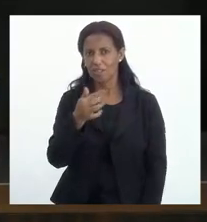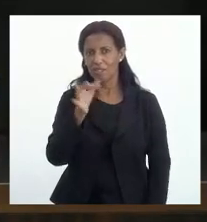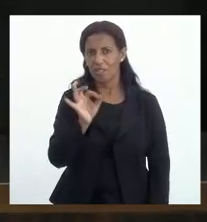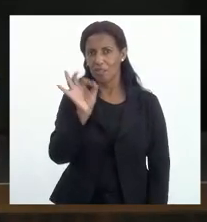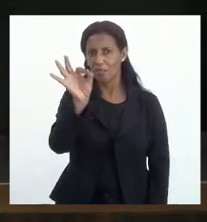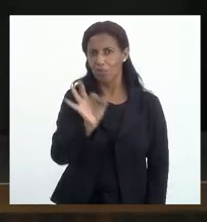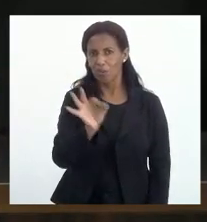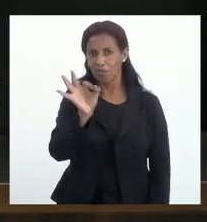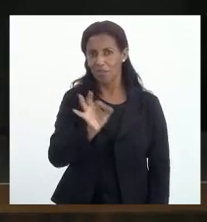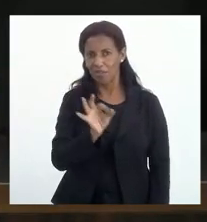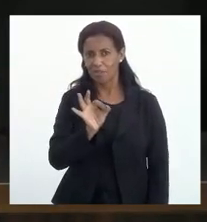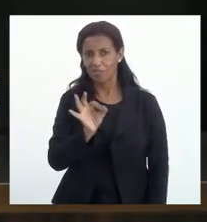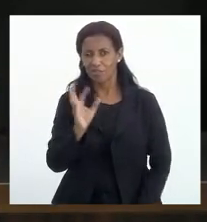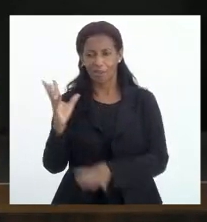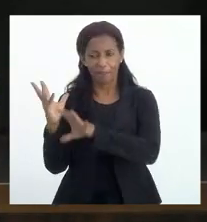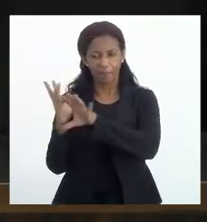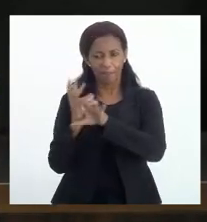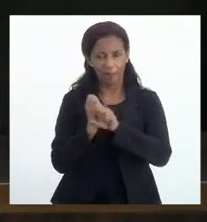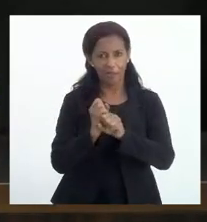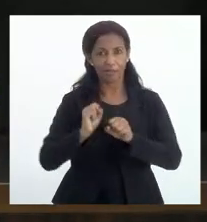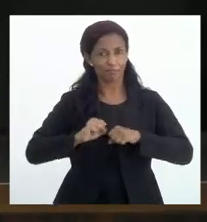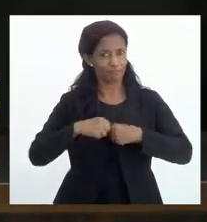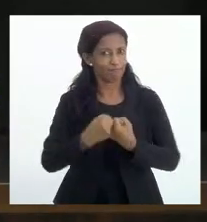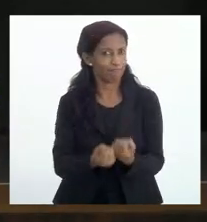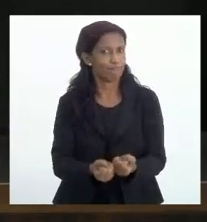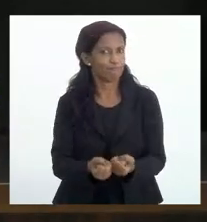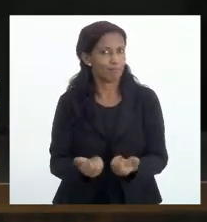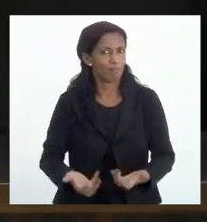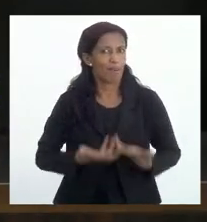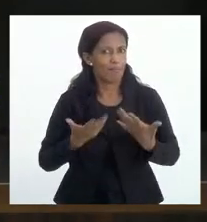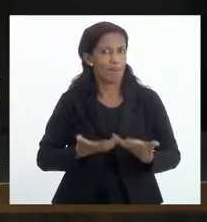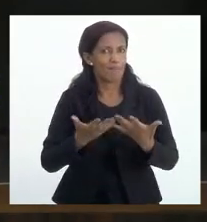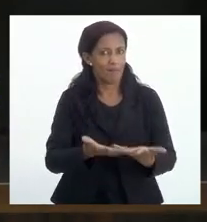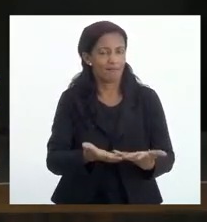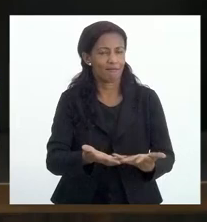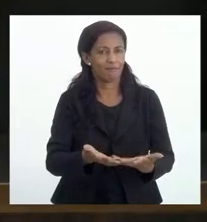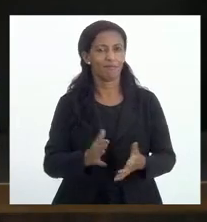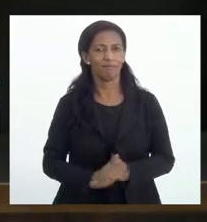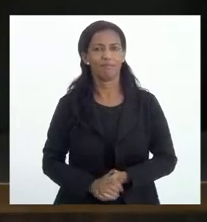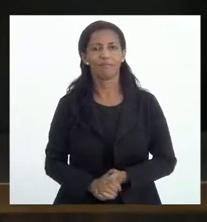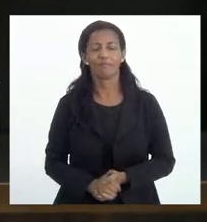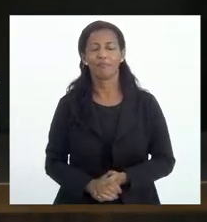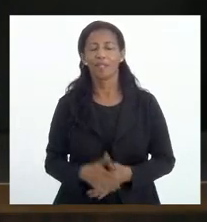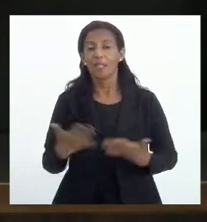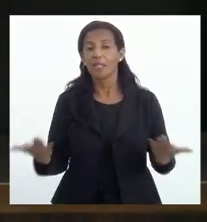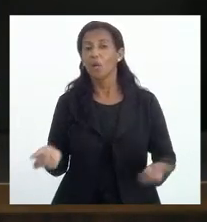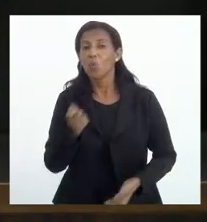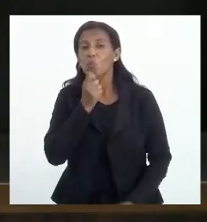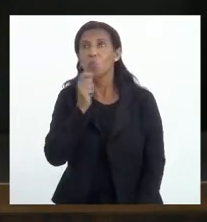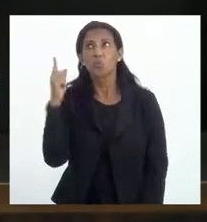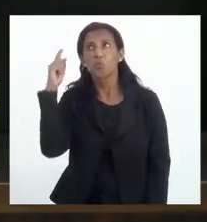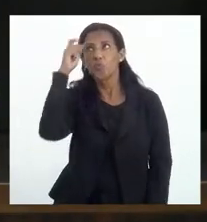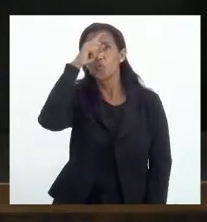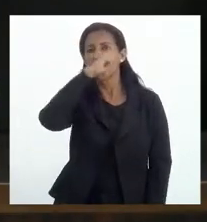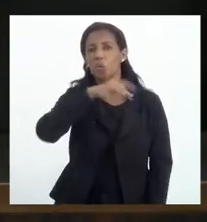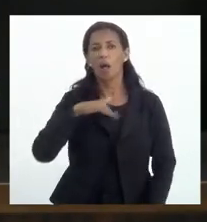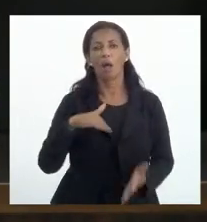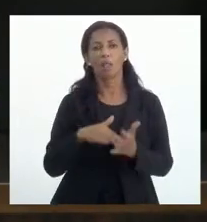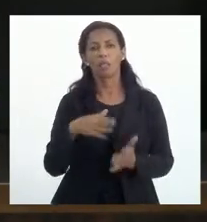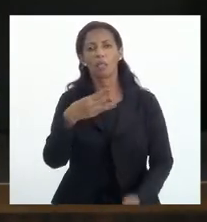do orçamento já foi empenhado. O senhor acabou de dizer isso. Então, não há nenhuma dificuldade,